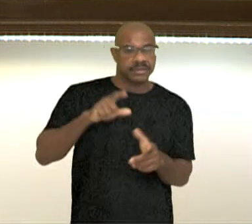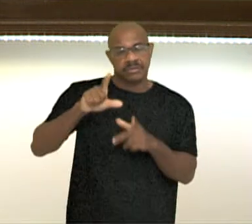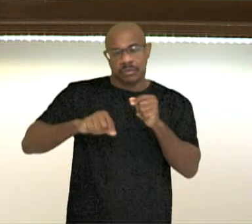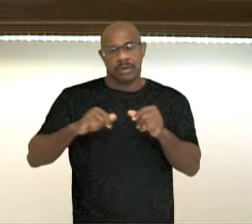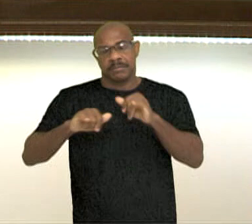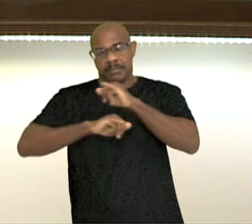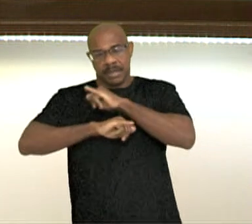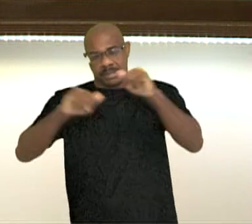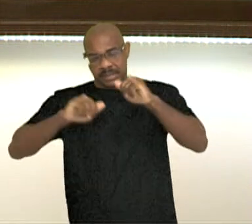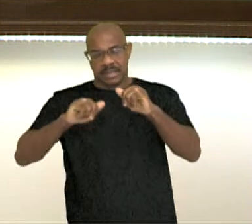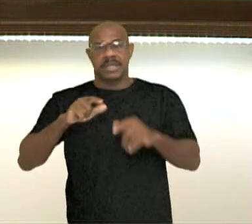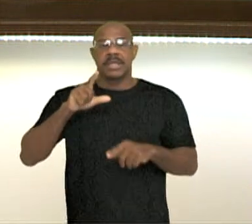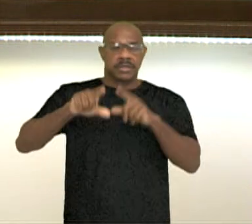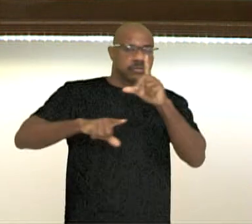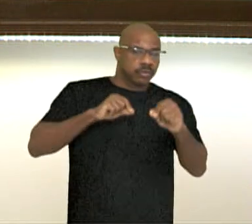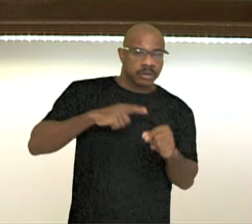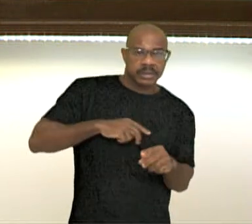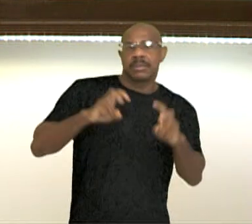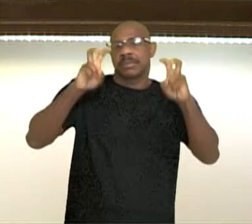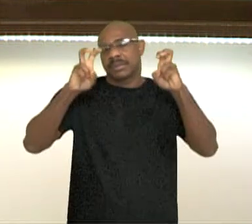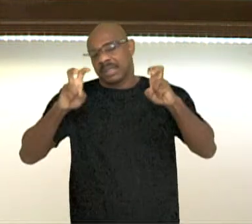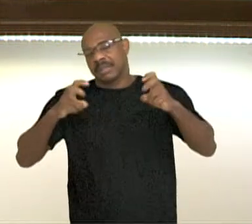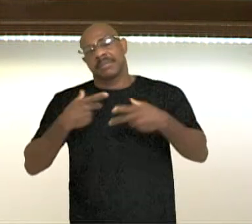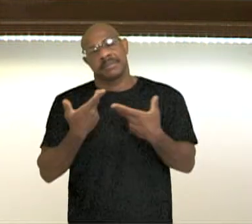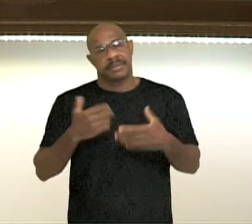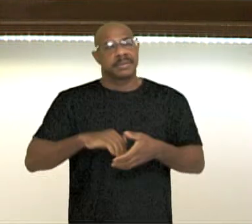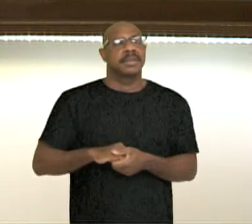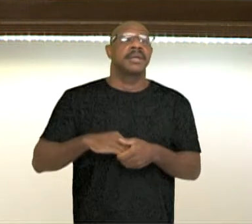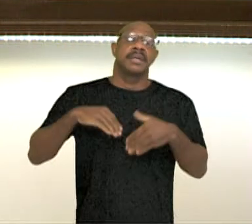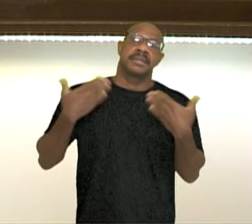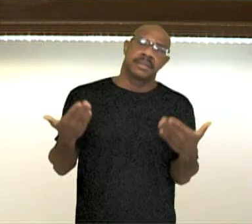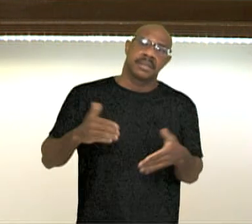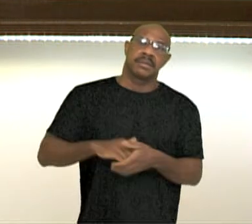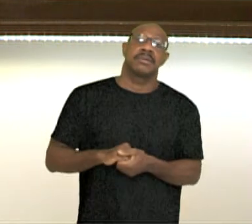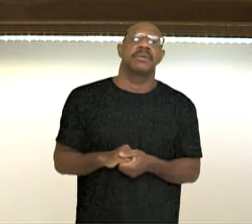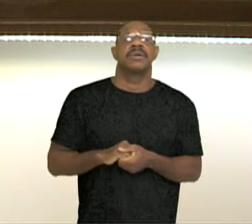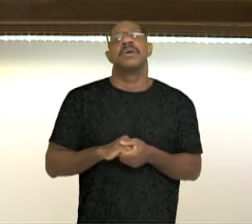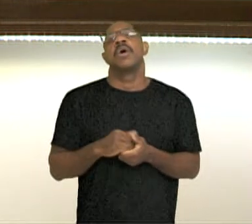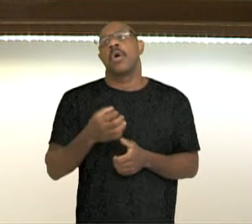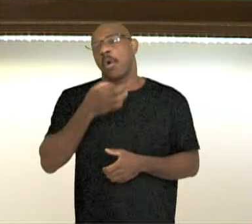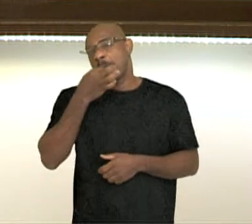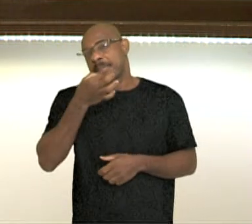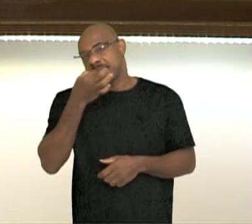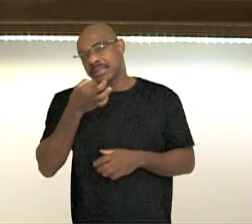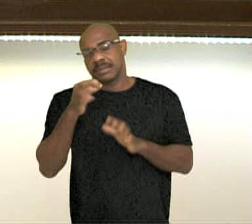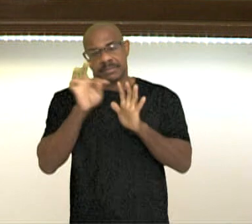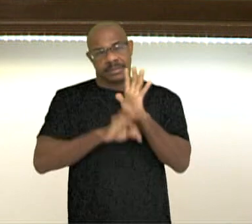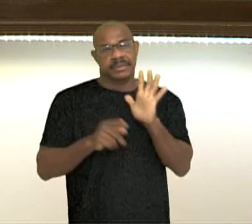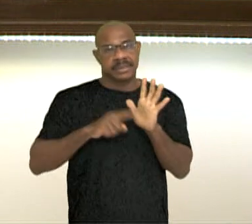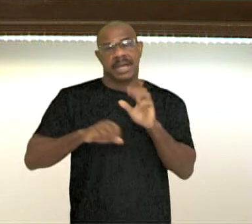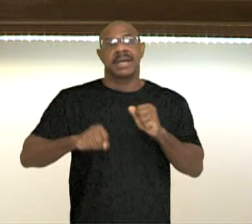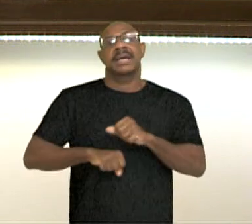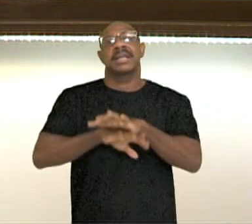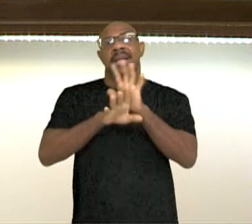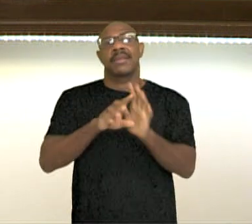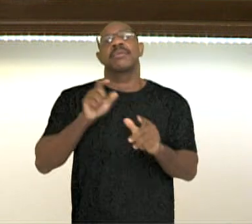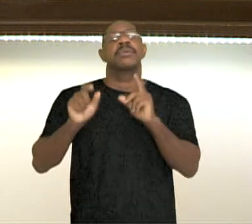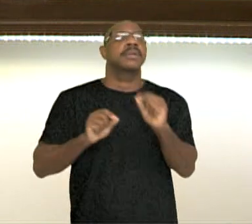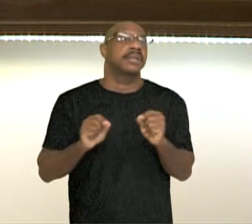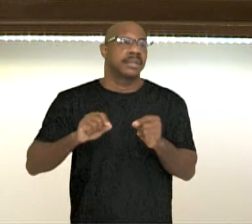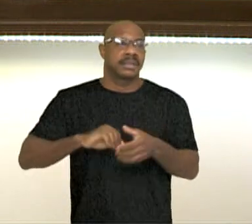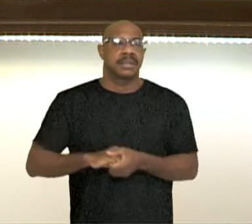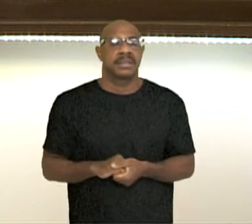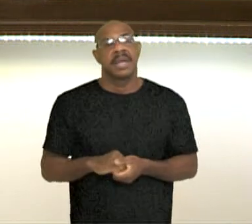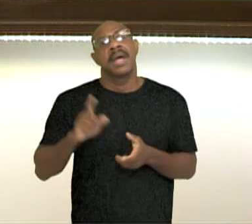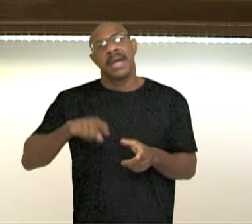outra, ele escolhe ter uma abordagem ou outra. No entanto, o artigo de opinião está evidente que